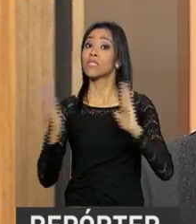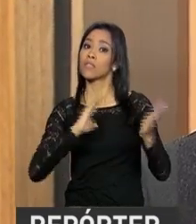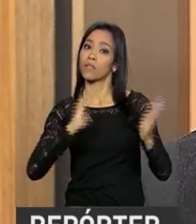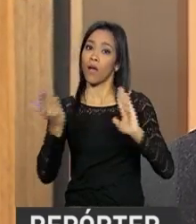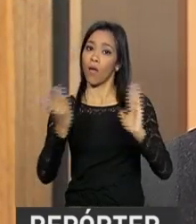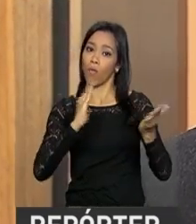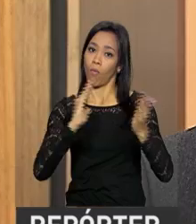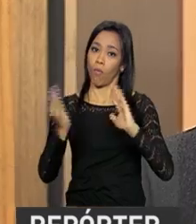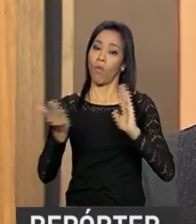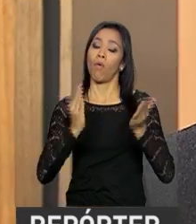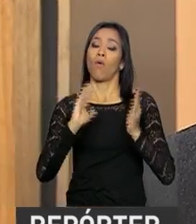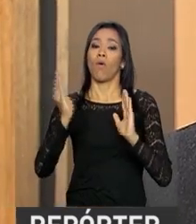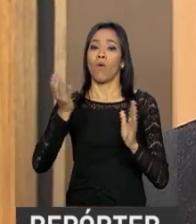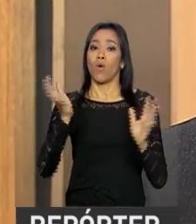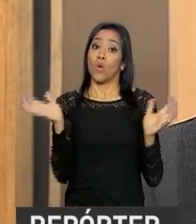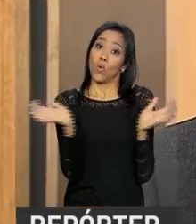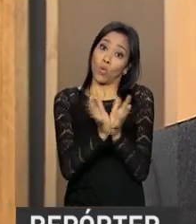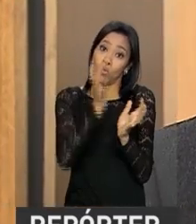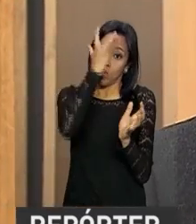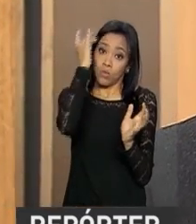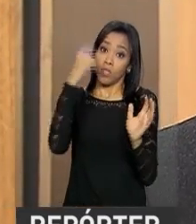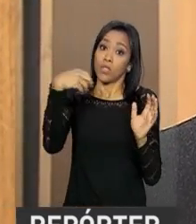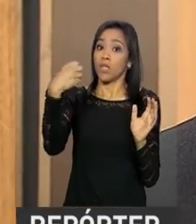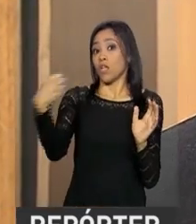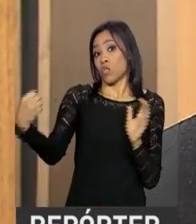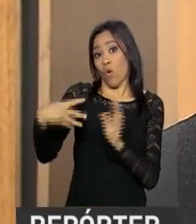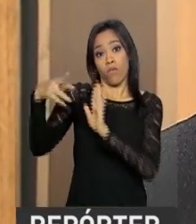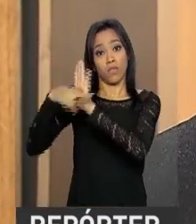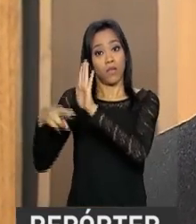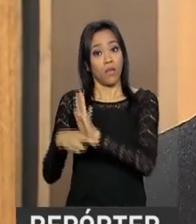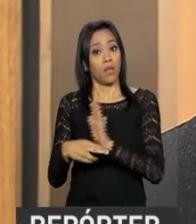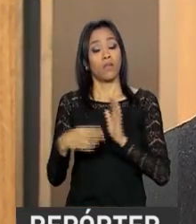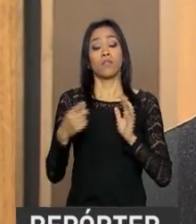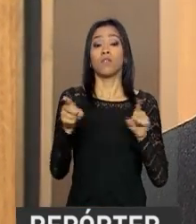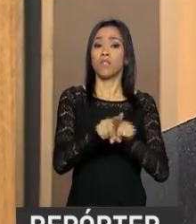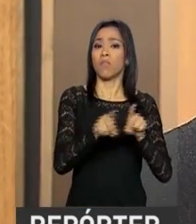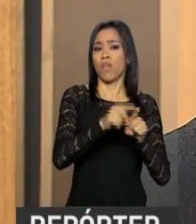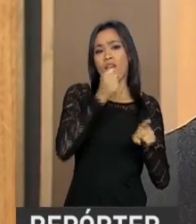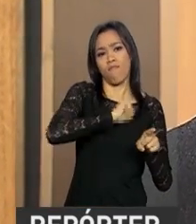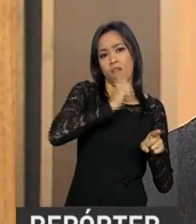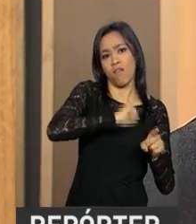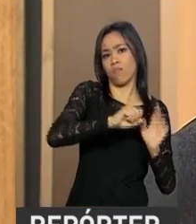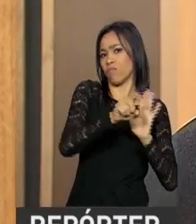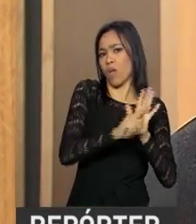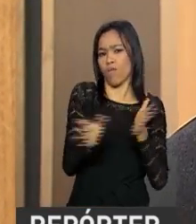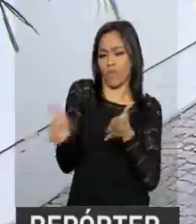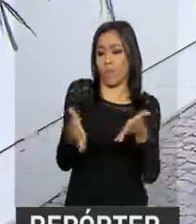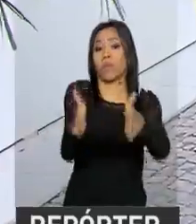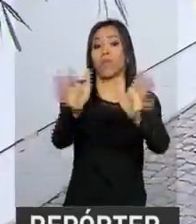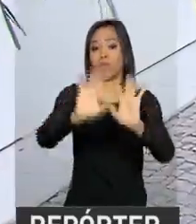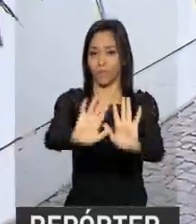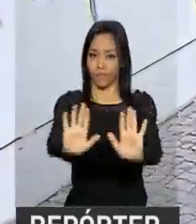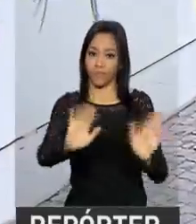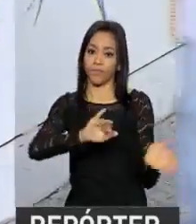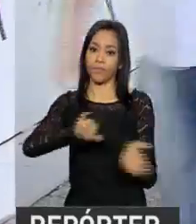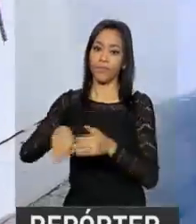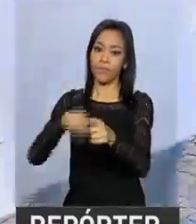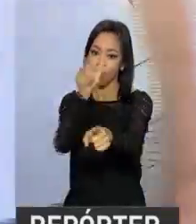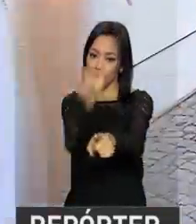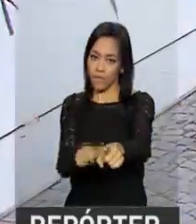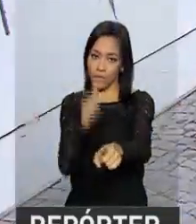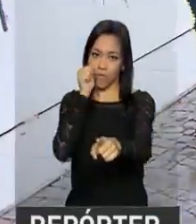grupo de pessoas para os quais não vai se aplicar nem as regras novas, nem as regras antigas, alguma coisa no meio do caminho. Maria Deusalina